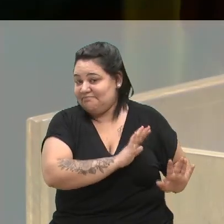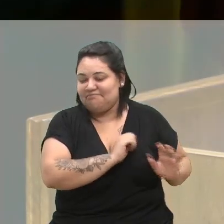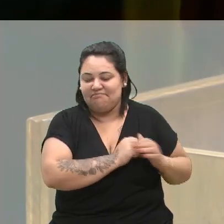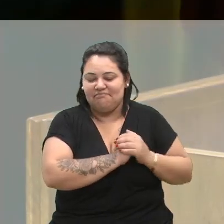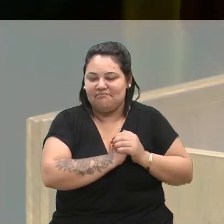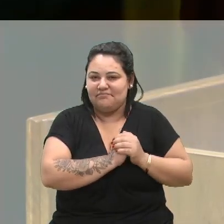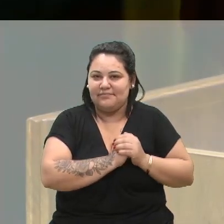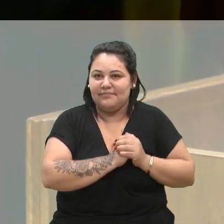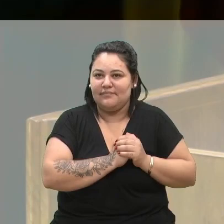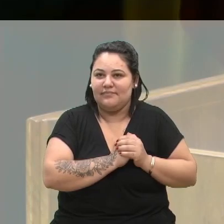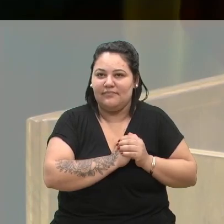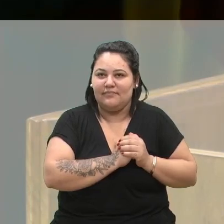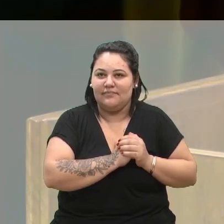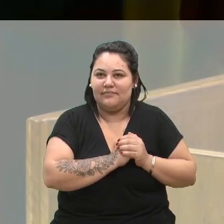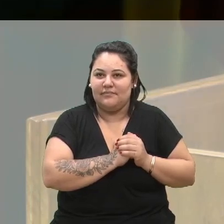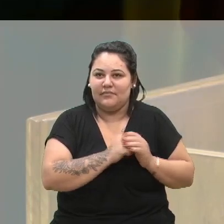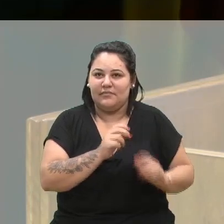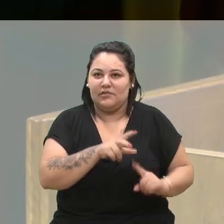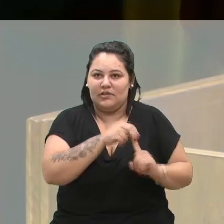Aqui o destaque está